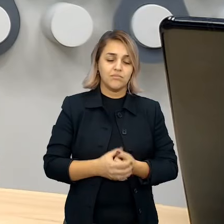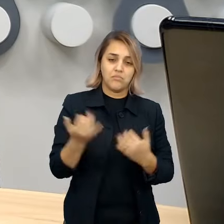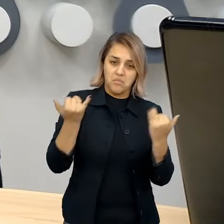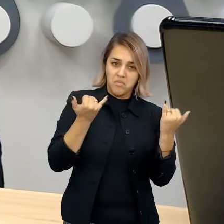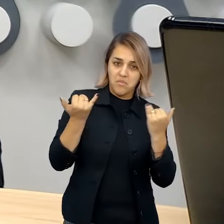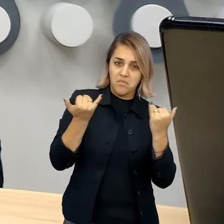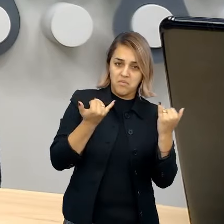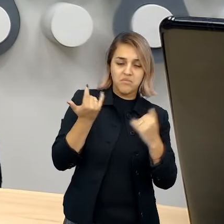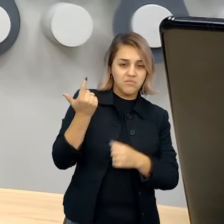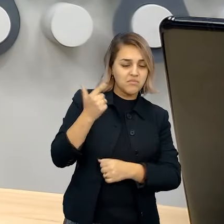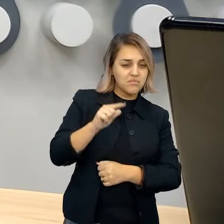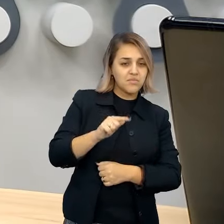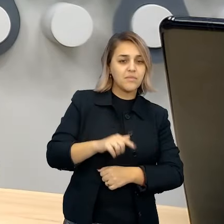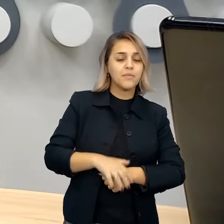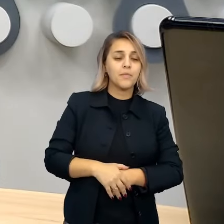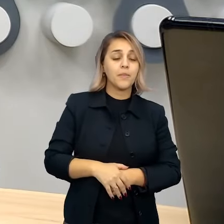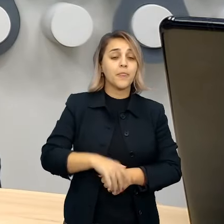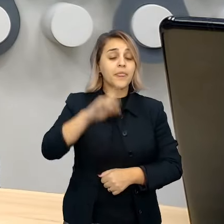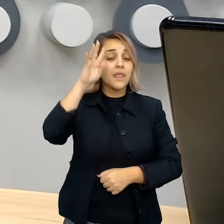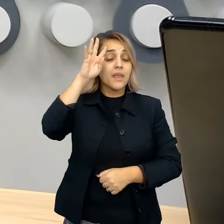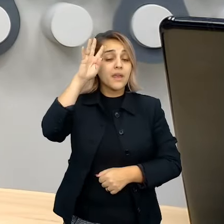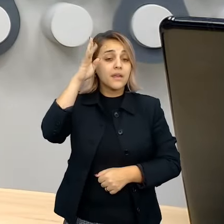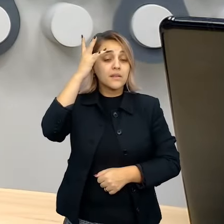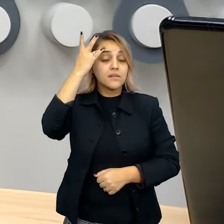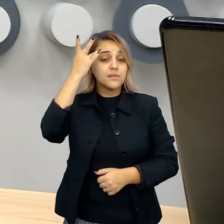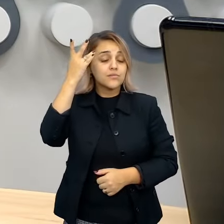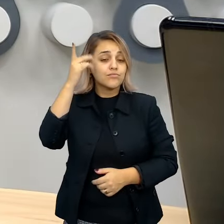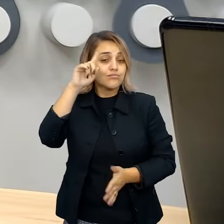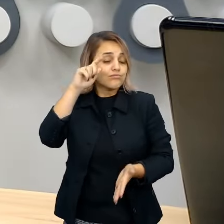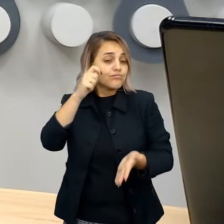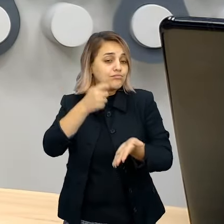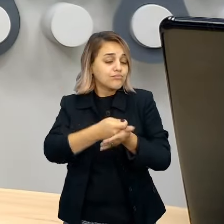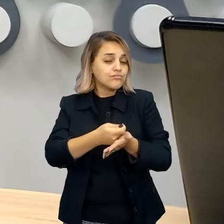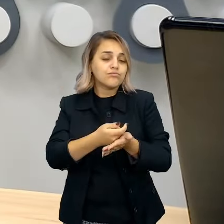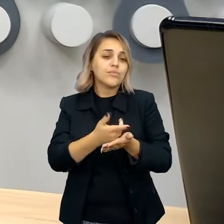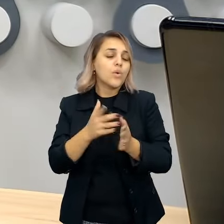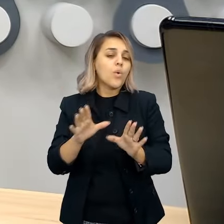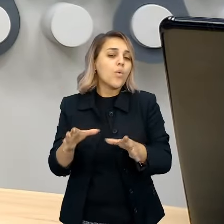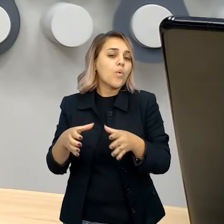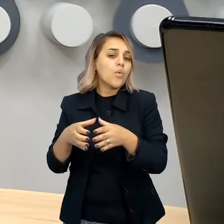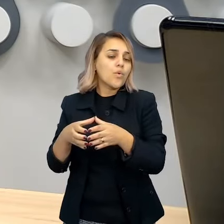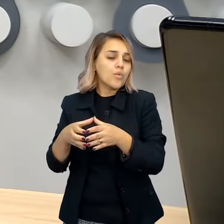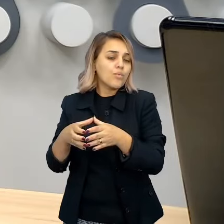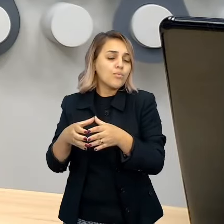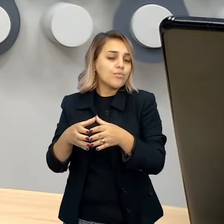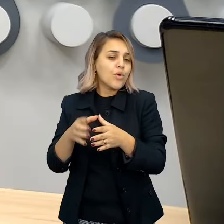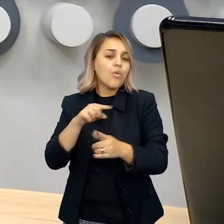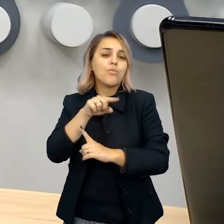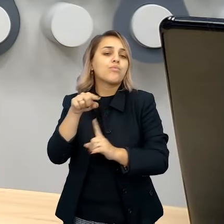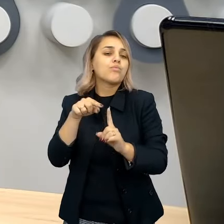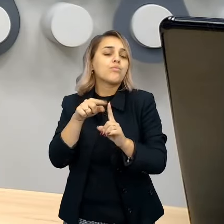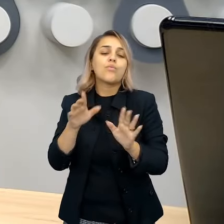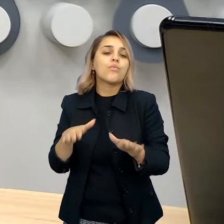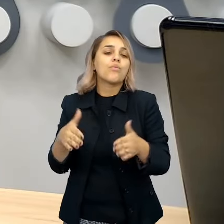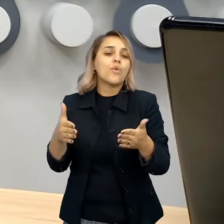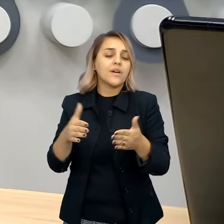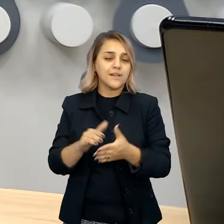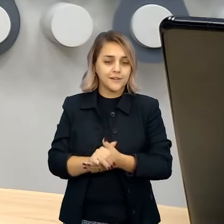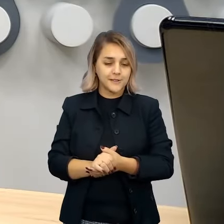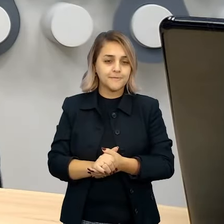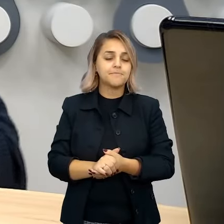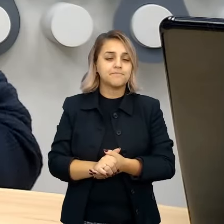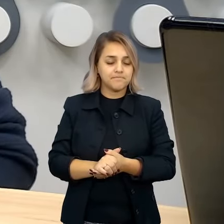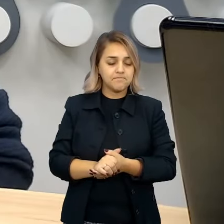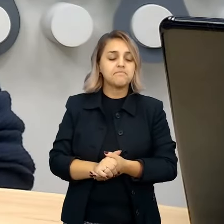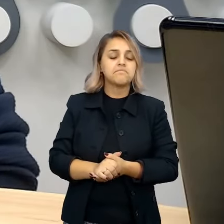informação? A tomada de decisão, qual é a pretensão do grupo, né? Ou seja, o que o grupo quer? Ou seja, conhecidos os